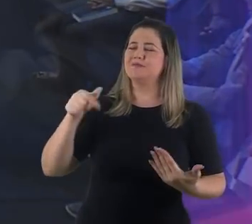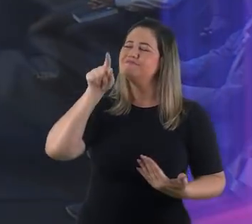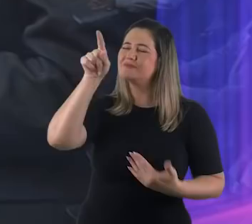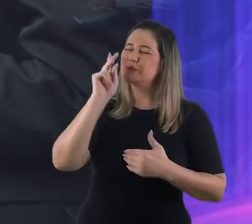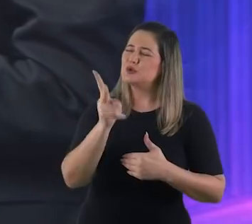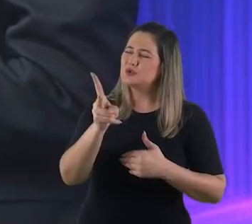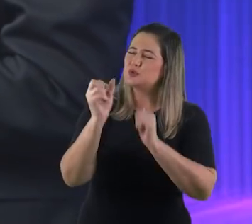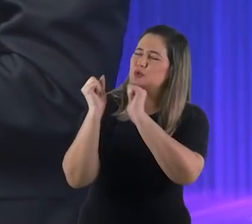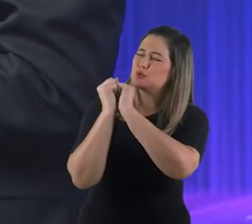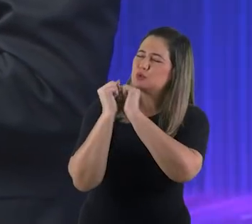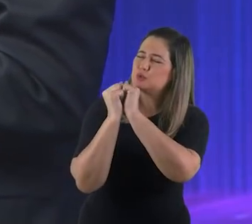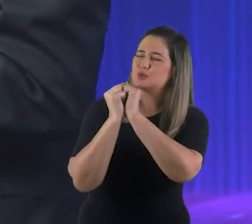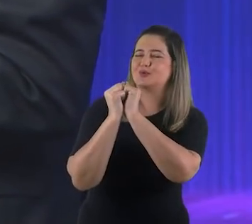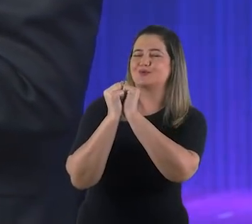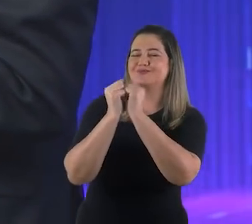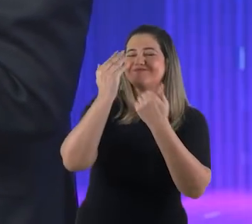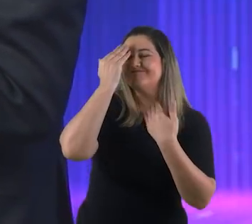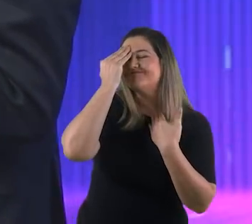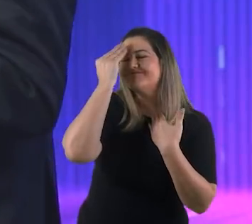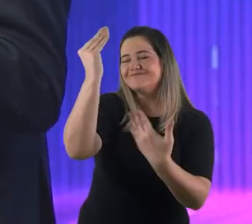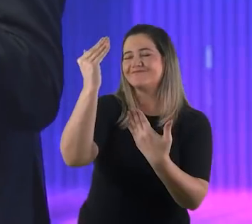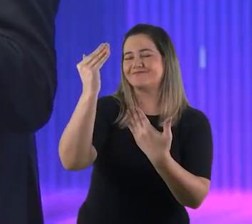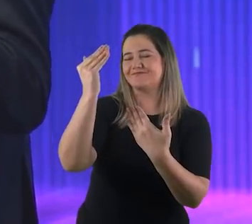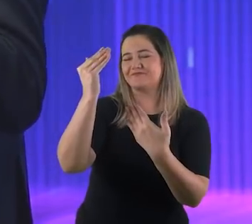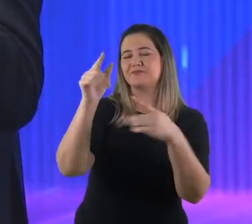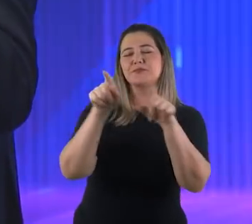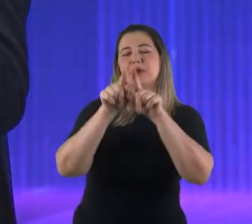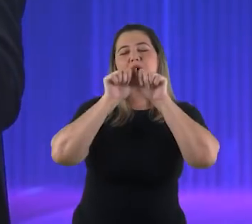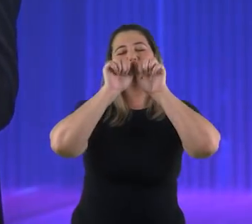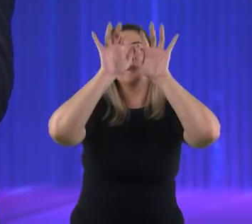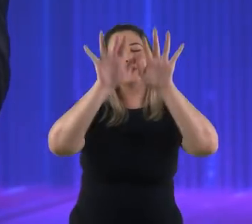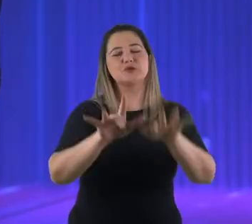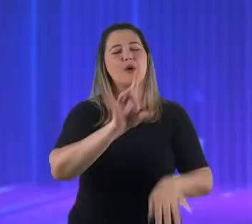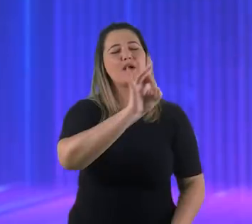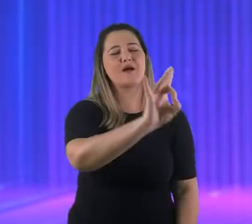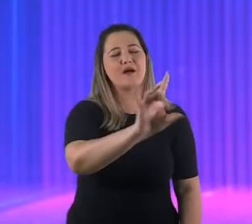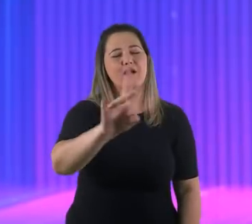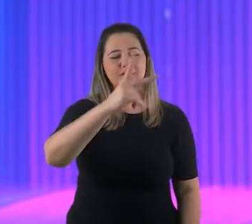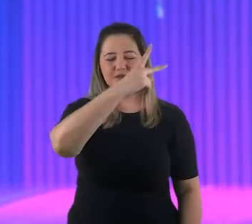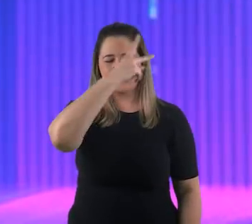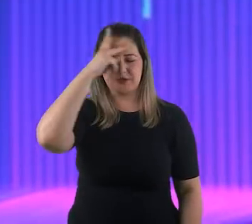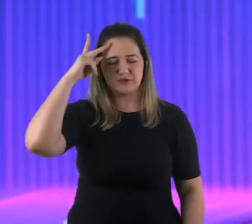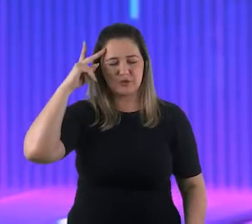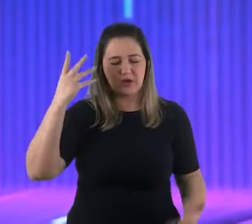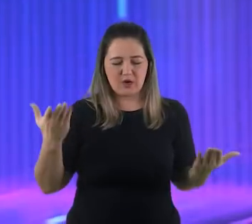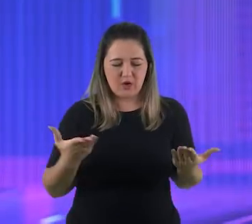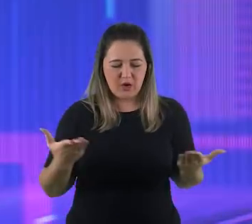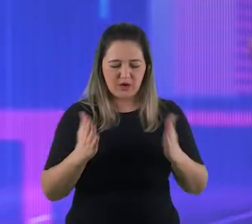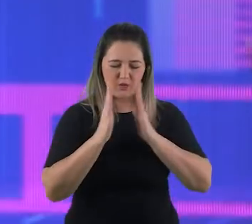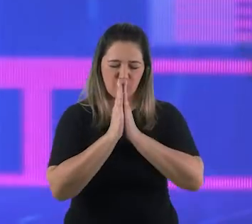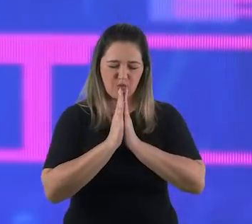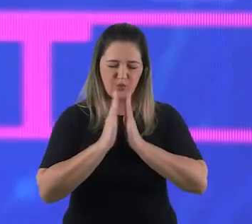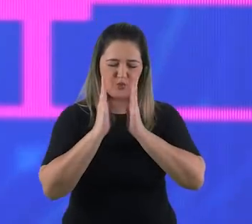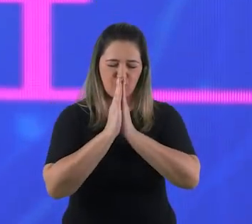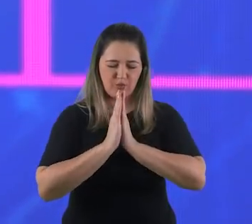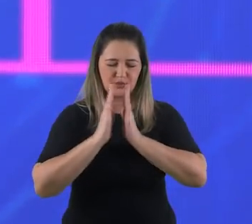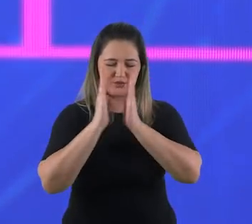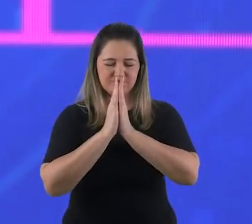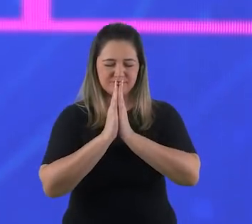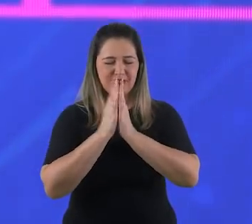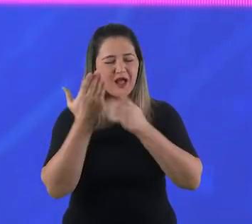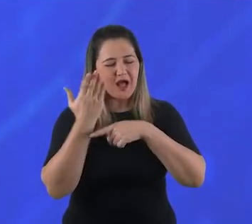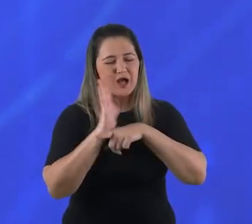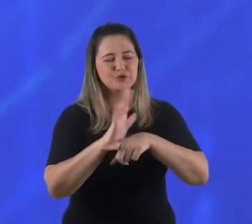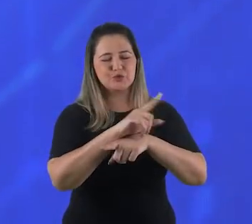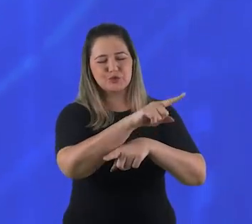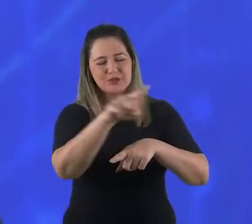estará sempre ao nosso lado. Por favor, Pai, abençoa cada filha e cada filho do Senhor que nesse momento ora comigo, cele